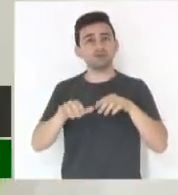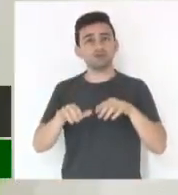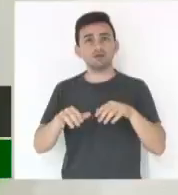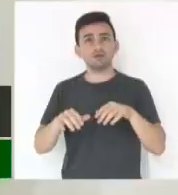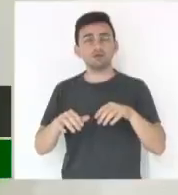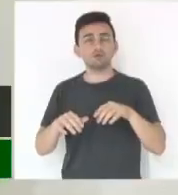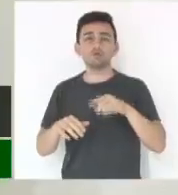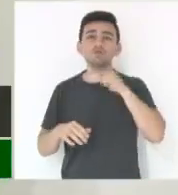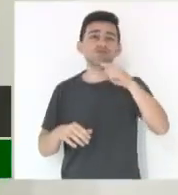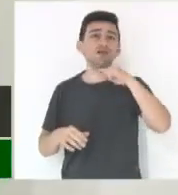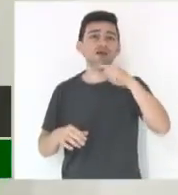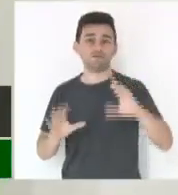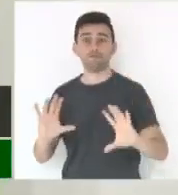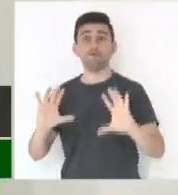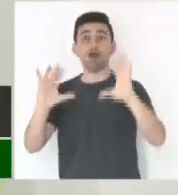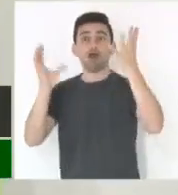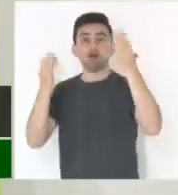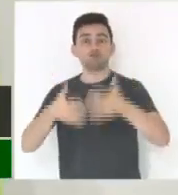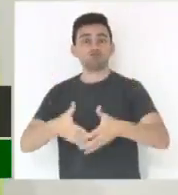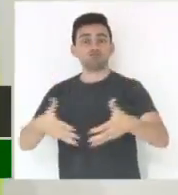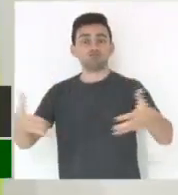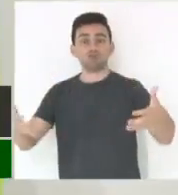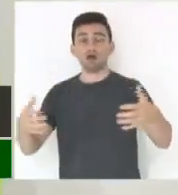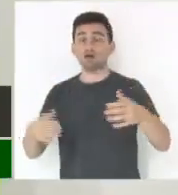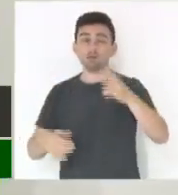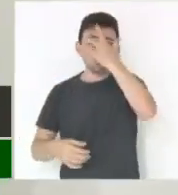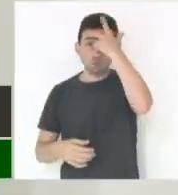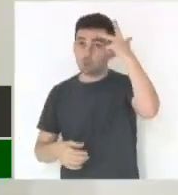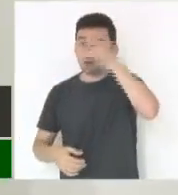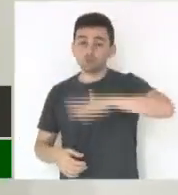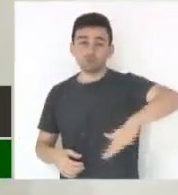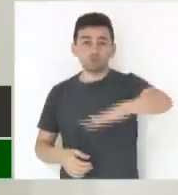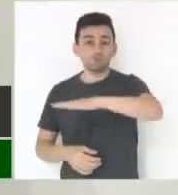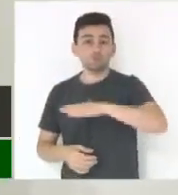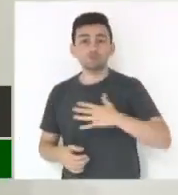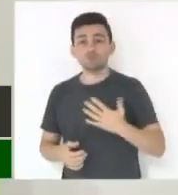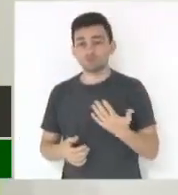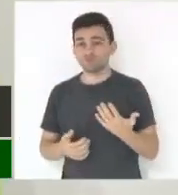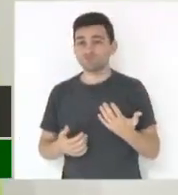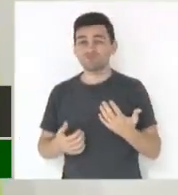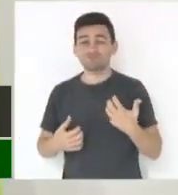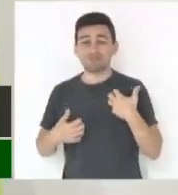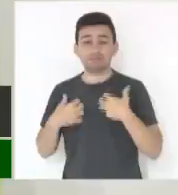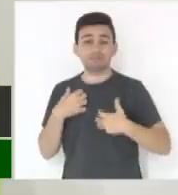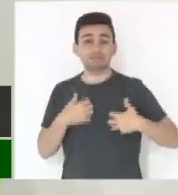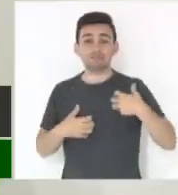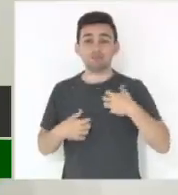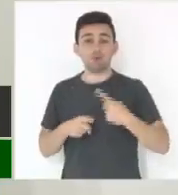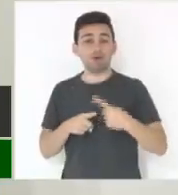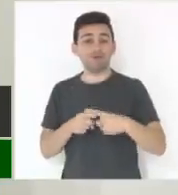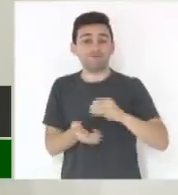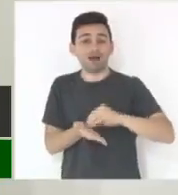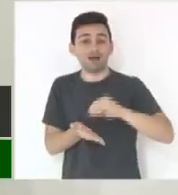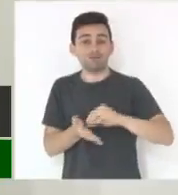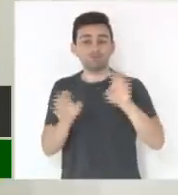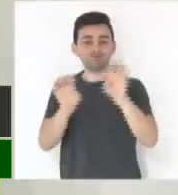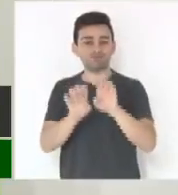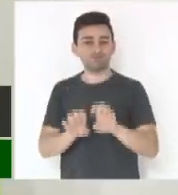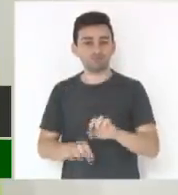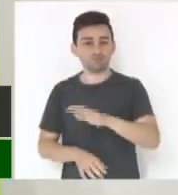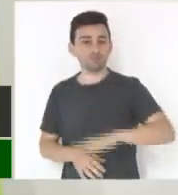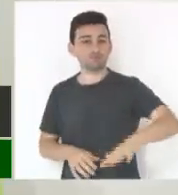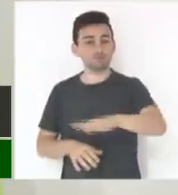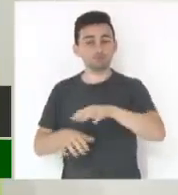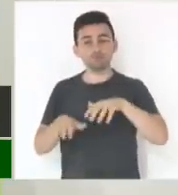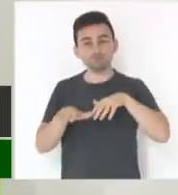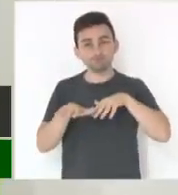ali, as pessoas vão ficar decepcionadas com a falta de infraestrutura para a sua